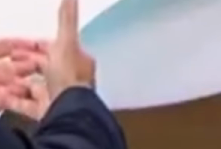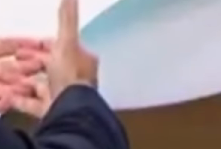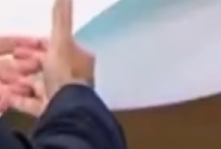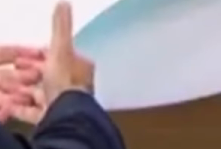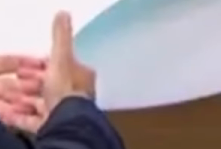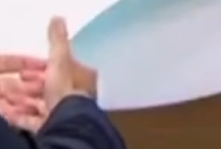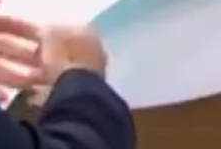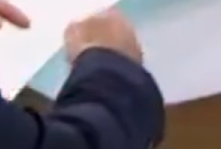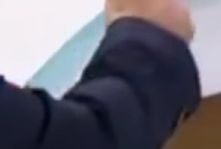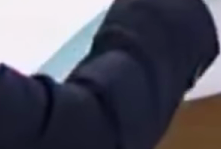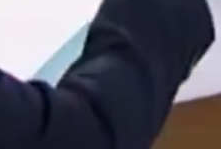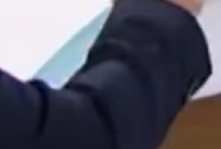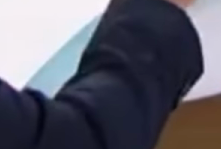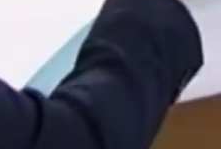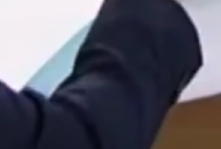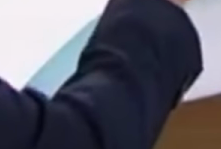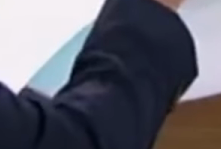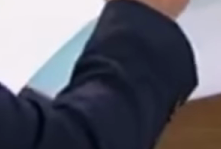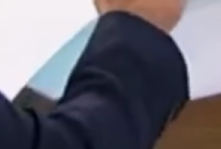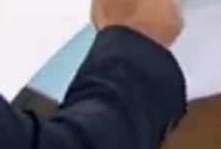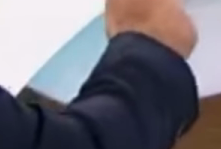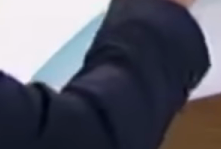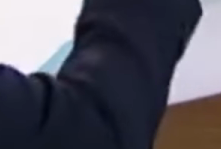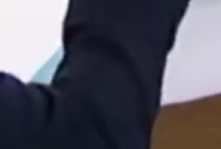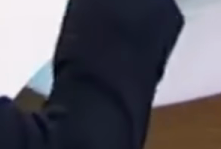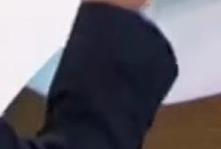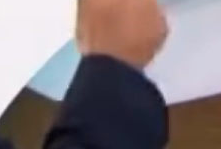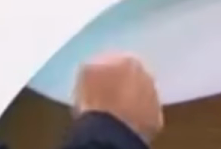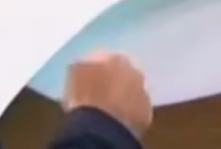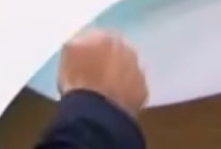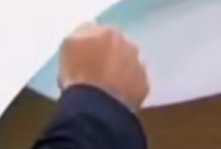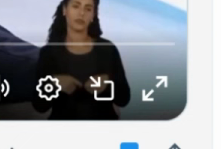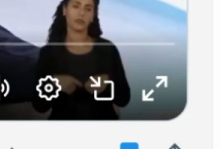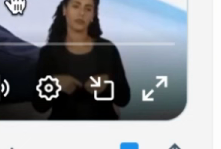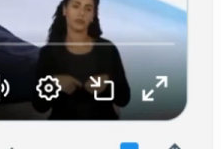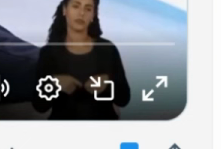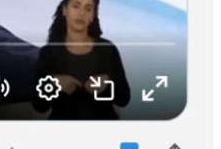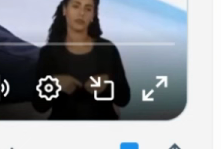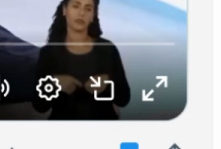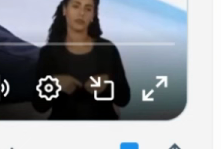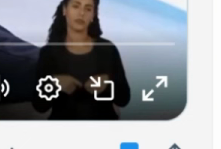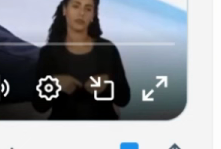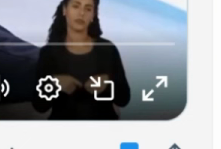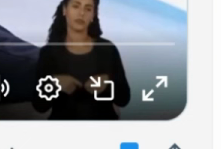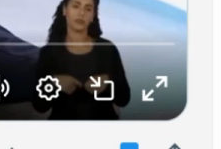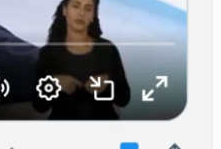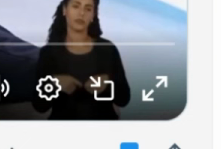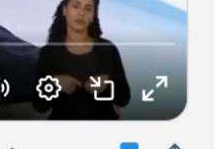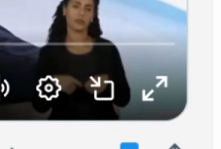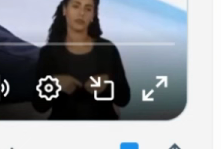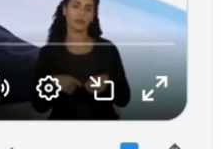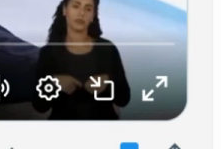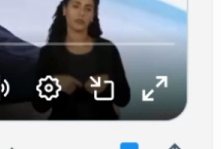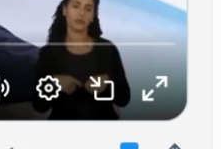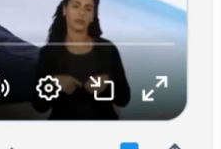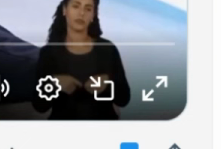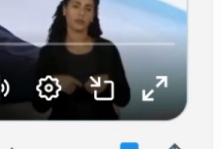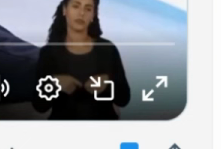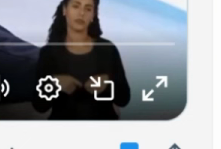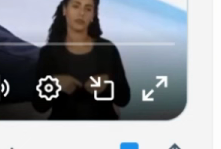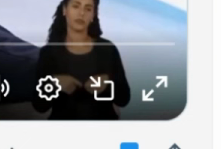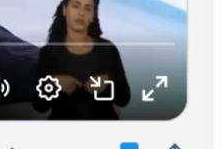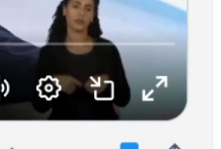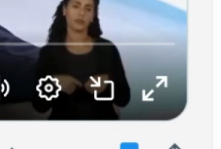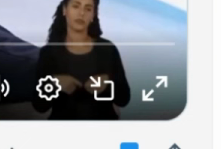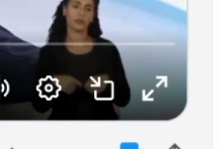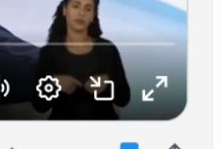voltar à normalidade quando esses inquéritos todos forem arquivados ou seja meu povo ele foi contra o impeachment de